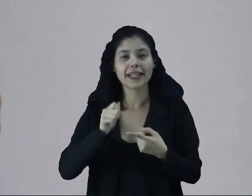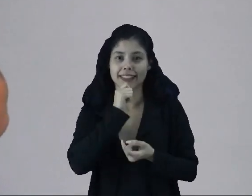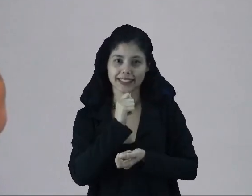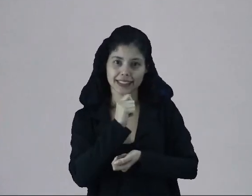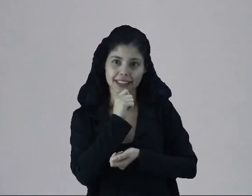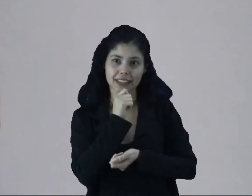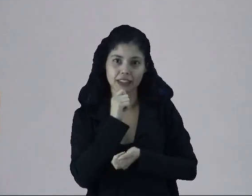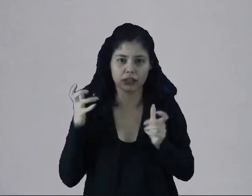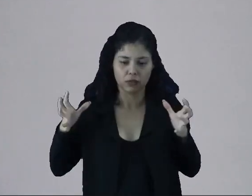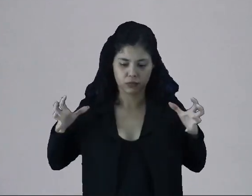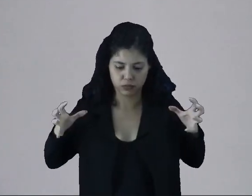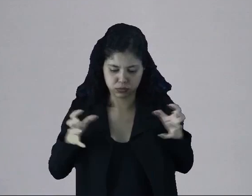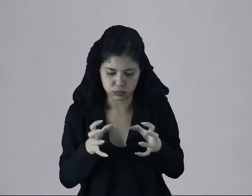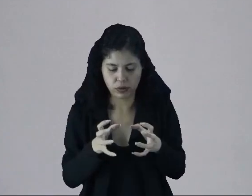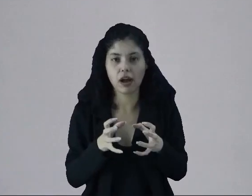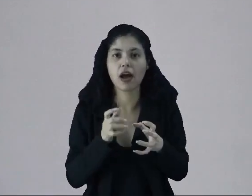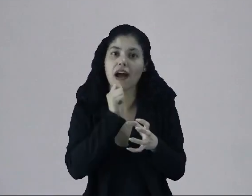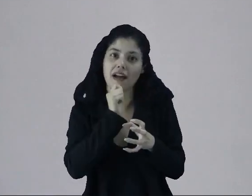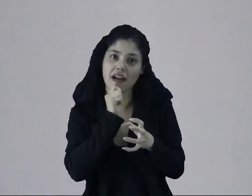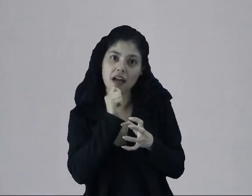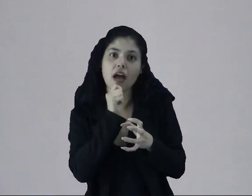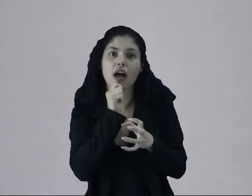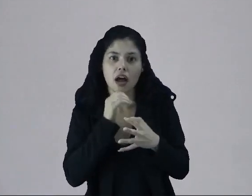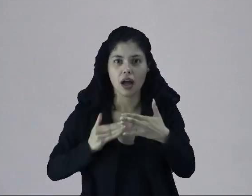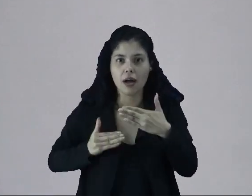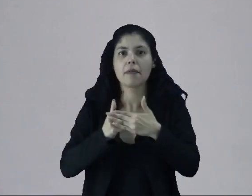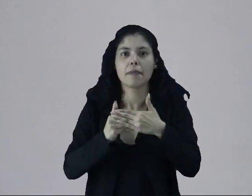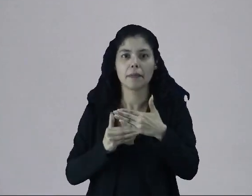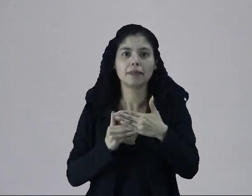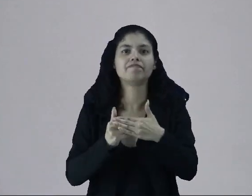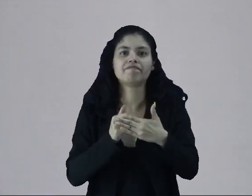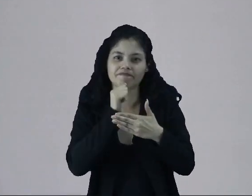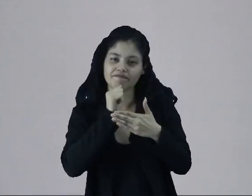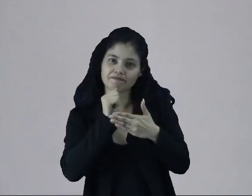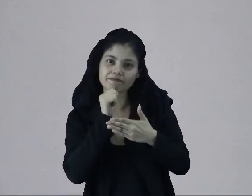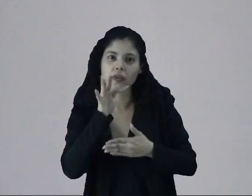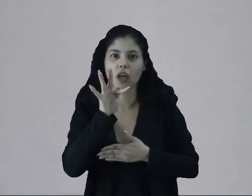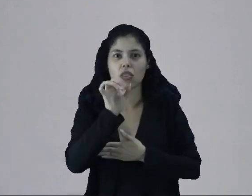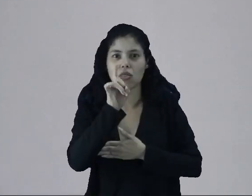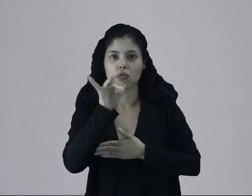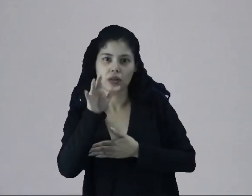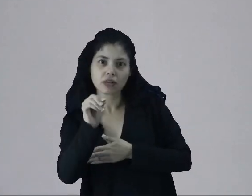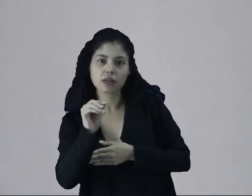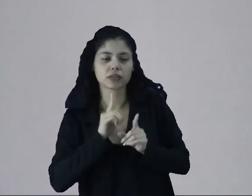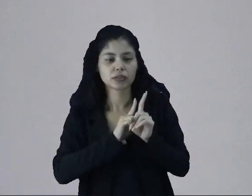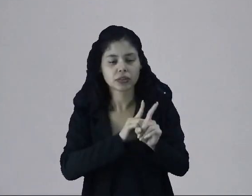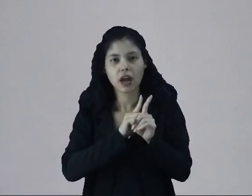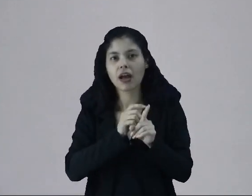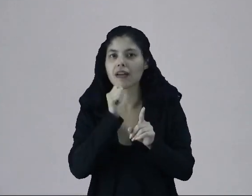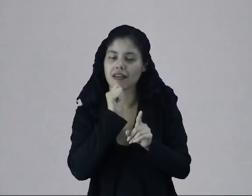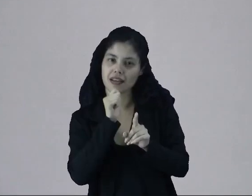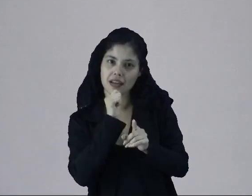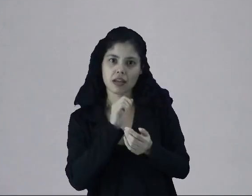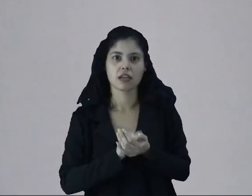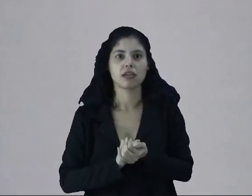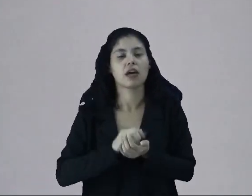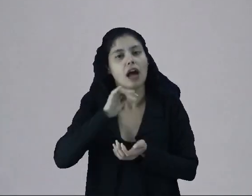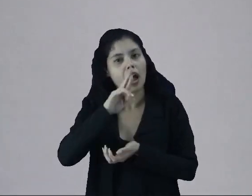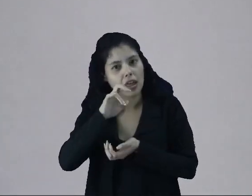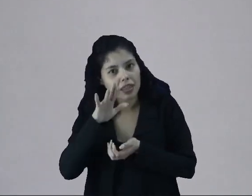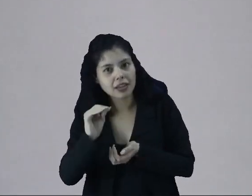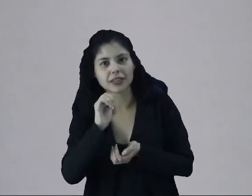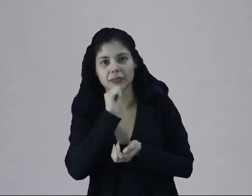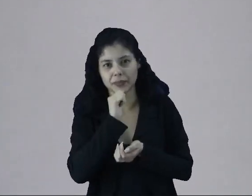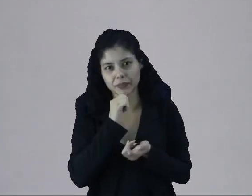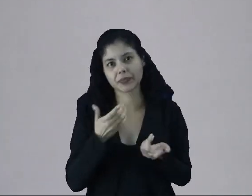sal comprime, força mais as barreiras dos vasos condutores, dos capilares, das artérias.